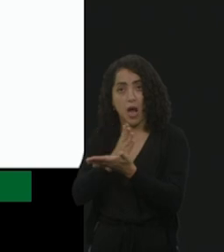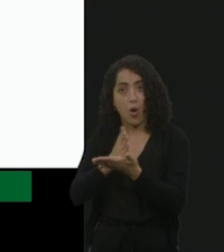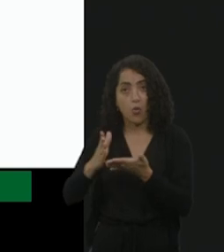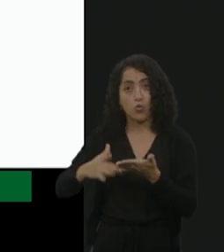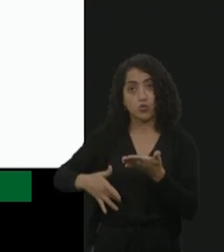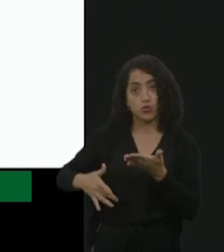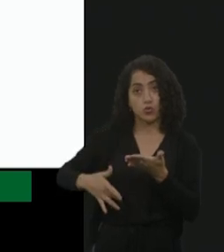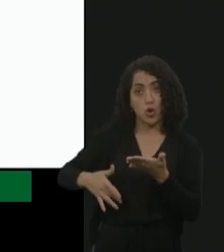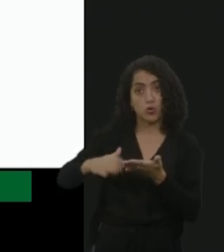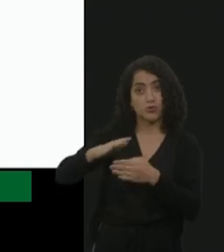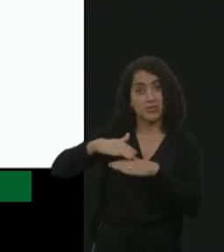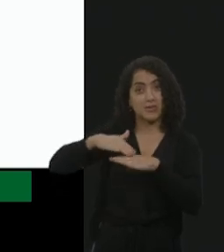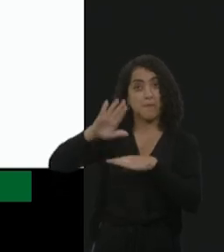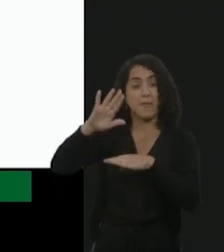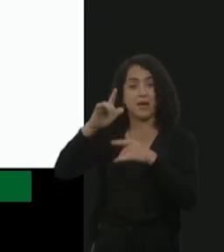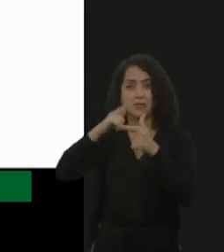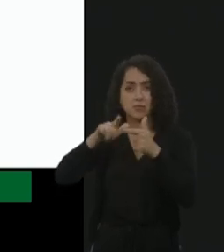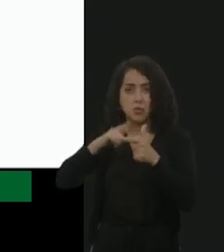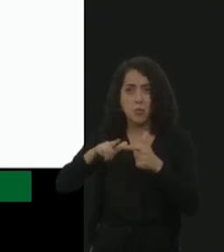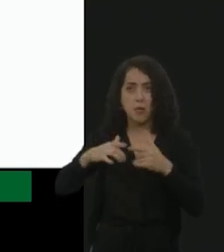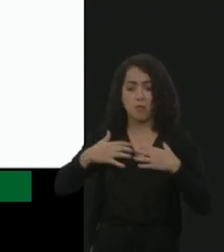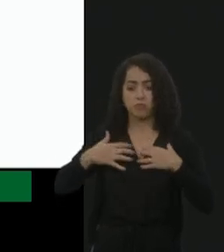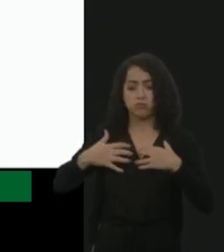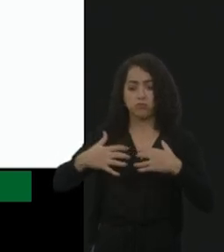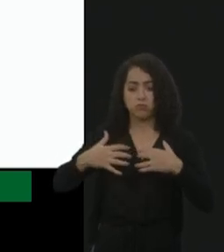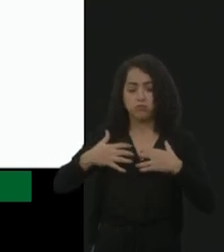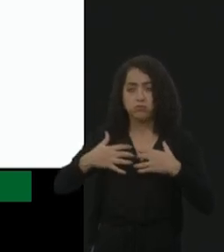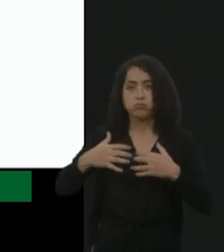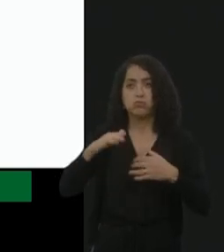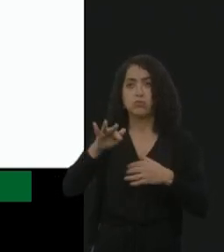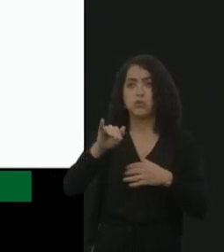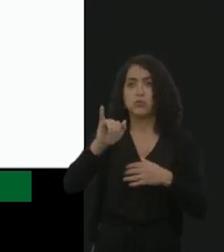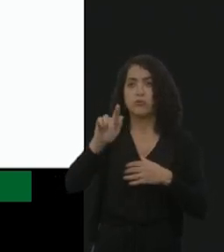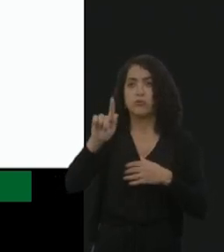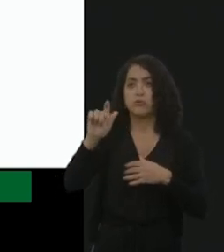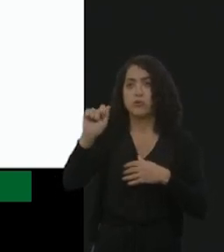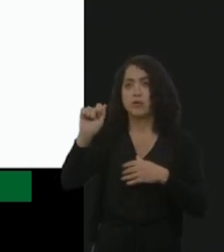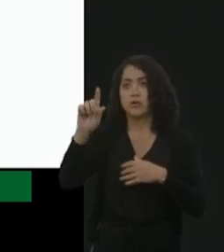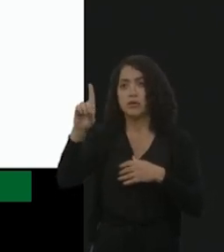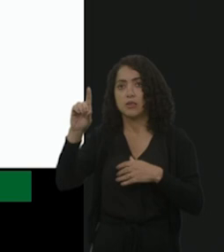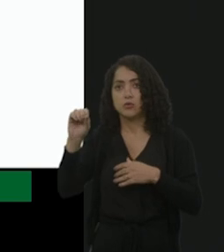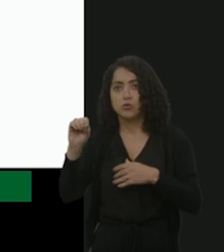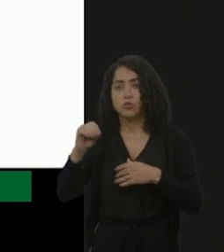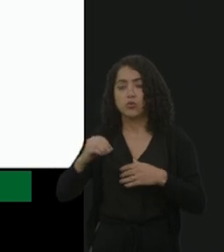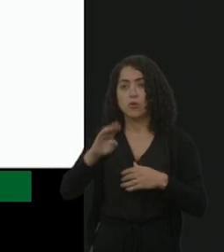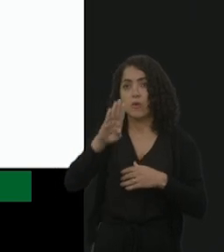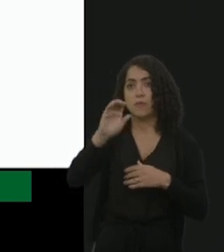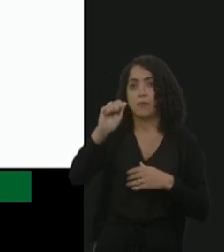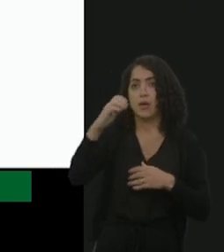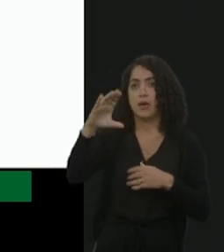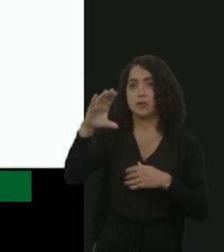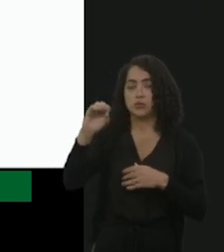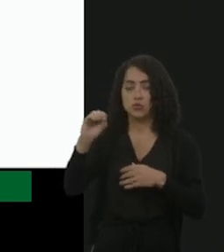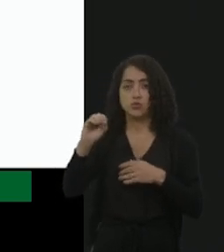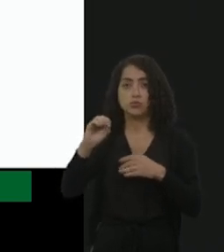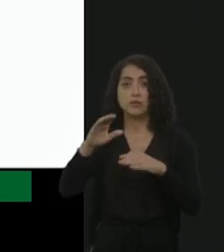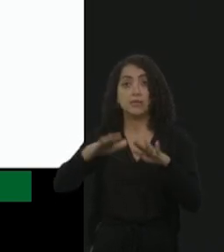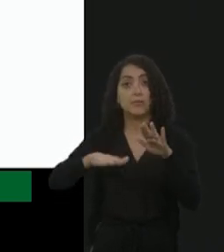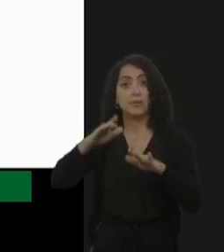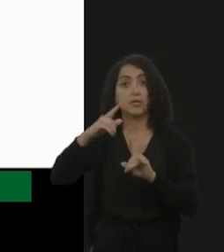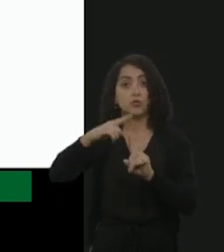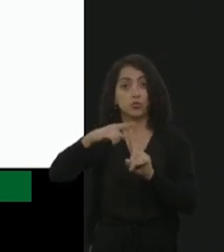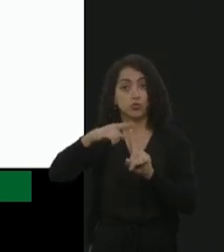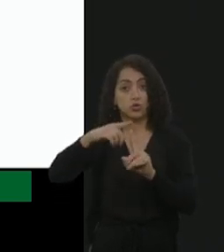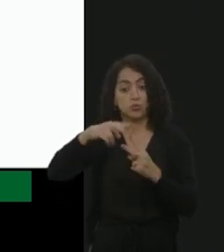maior acometimento, dentre eles pulmão, fígado, baço. Né? Dependendo do tipo genético